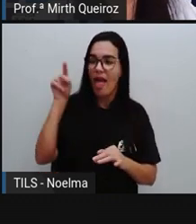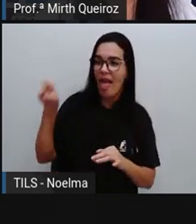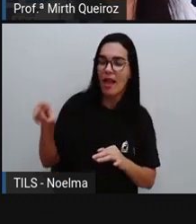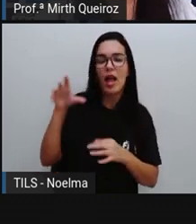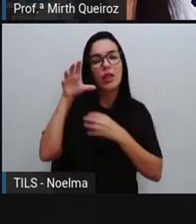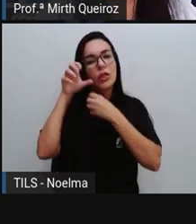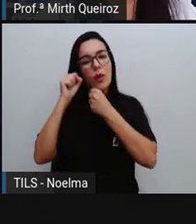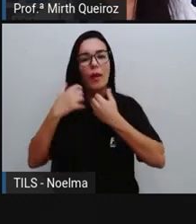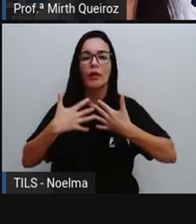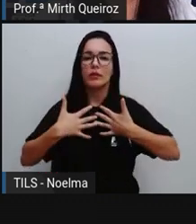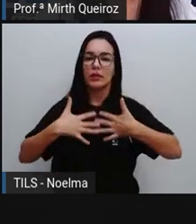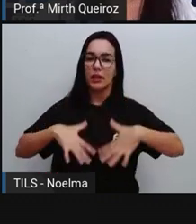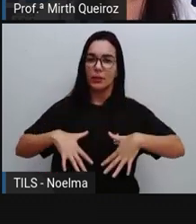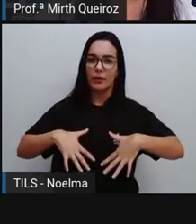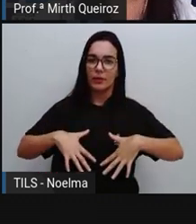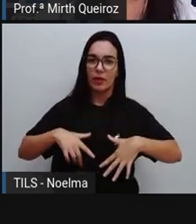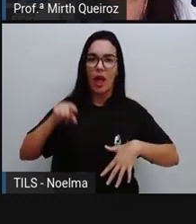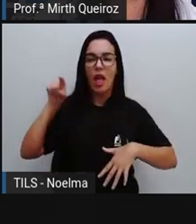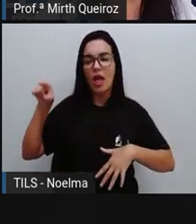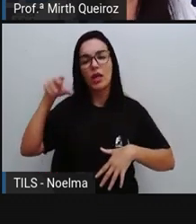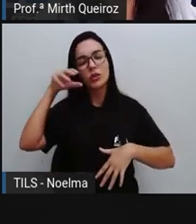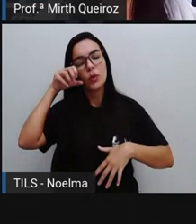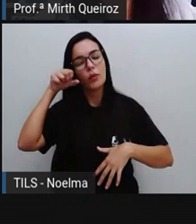dorme tranquilamente. Ele dormia um sono